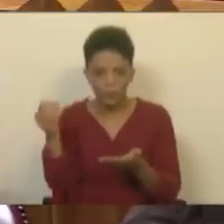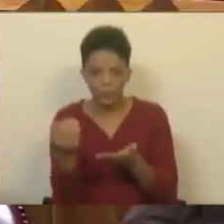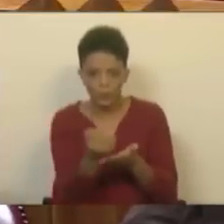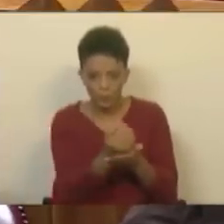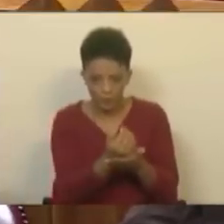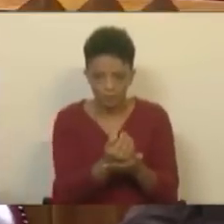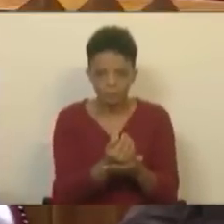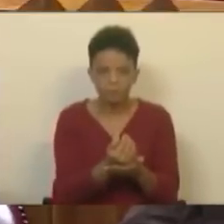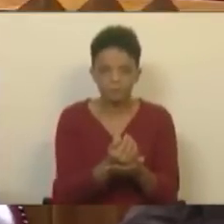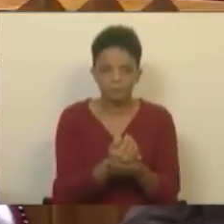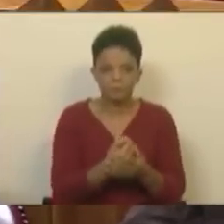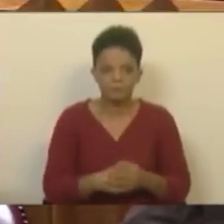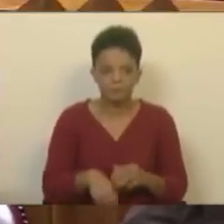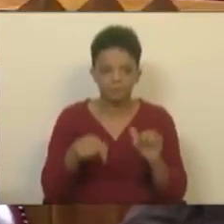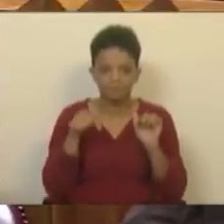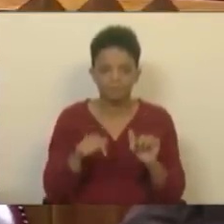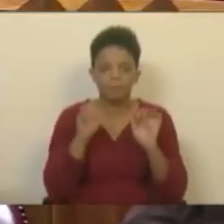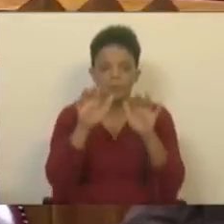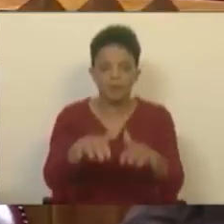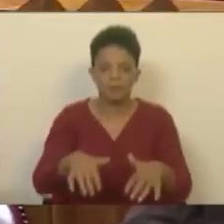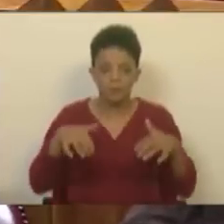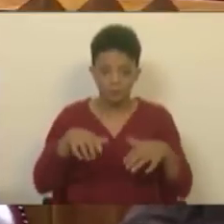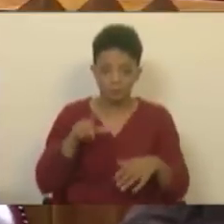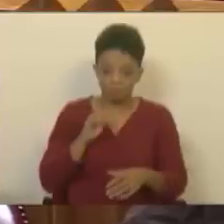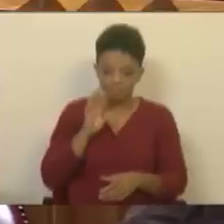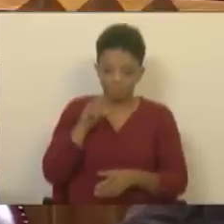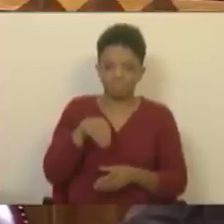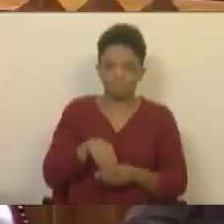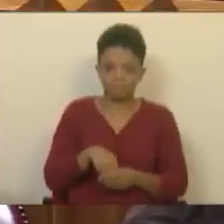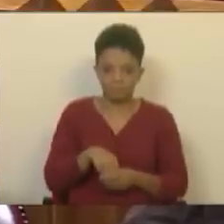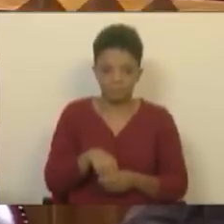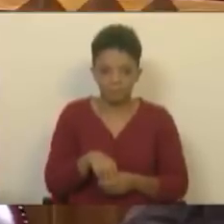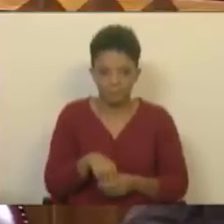já vieram a este Parlamento incluindo